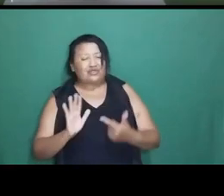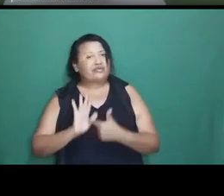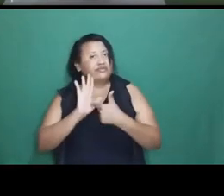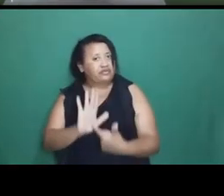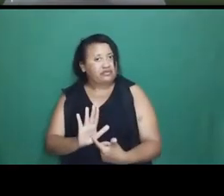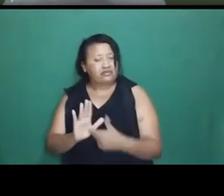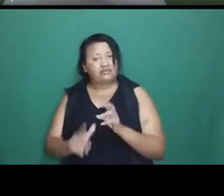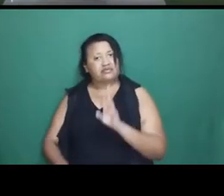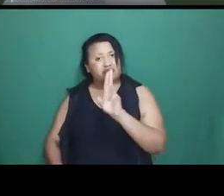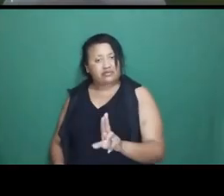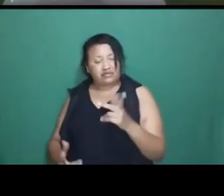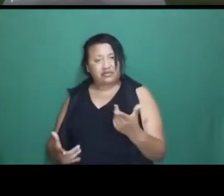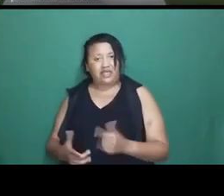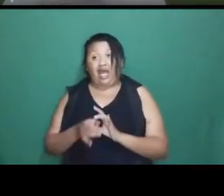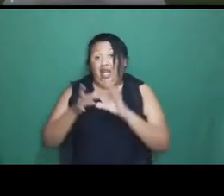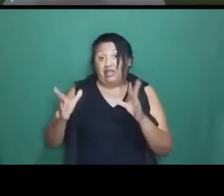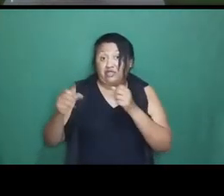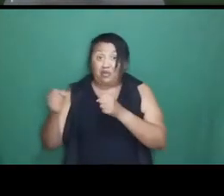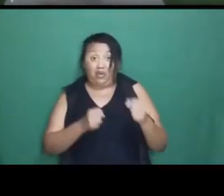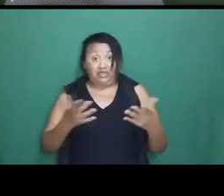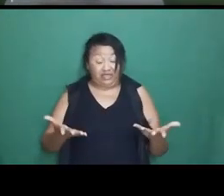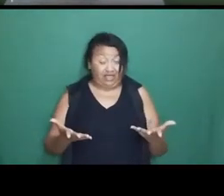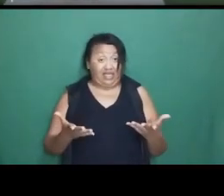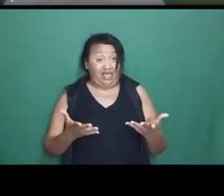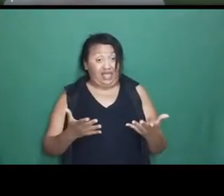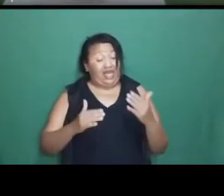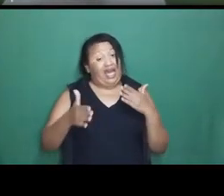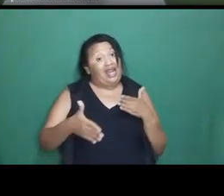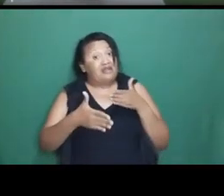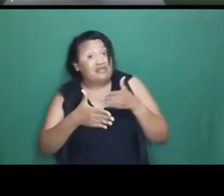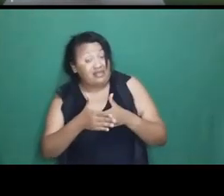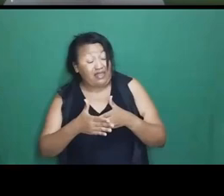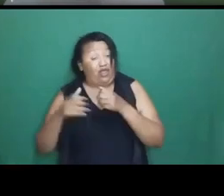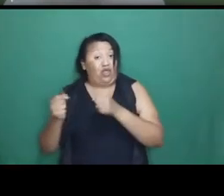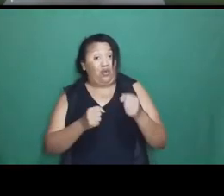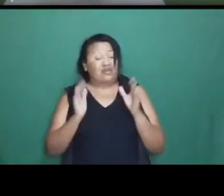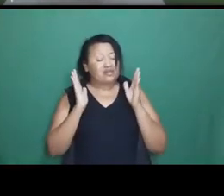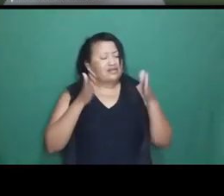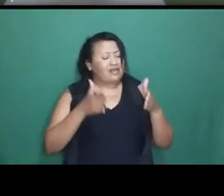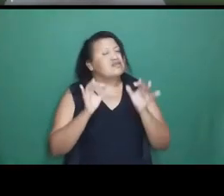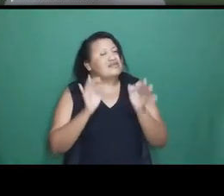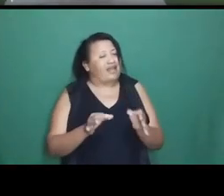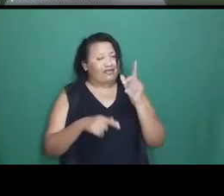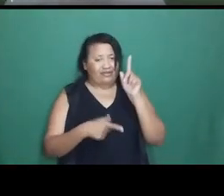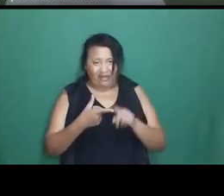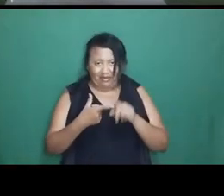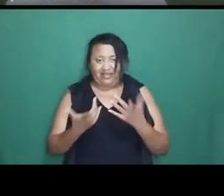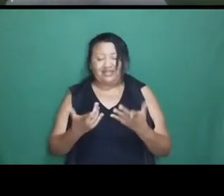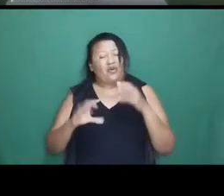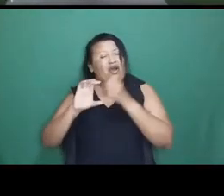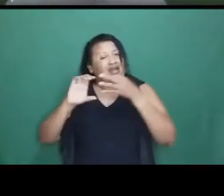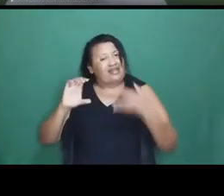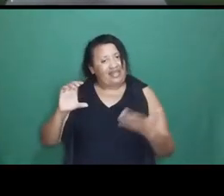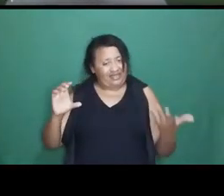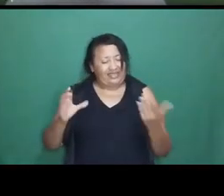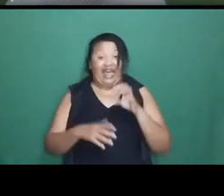autonomia dos poderes e a limitação do Poder Central correto também são características antagônicas